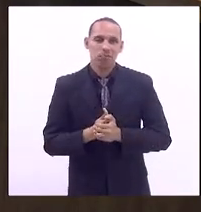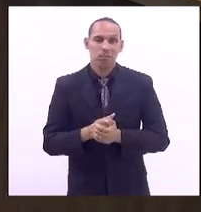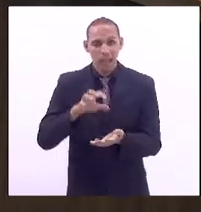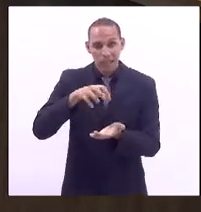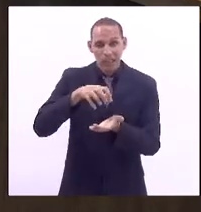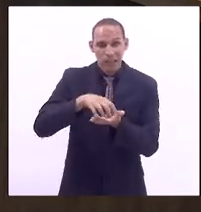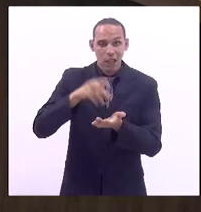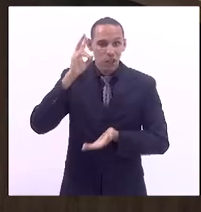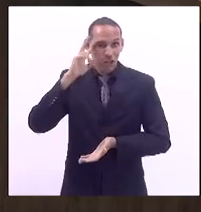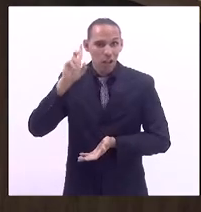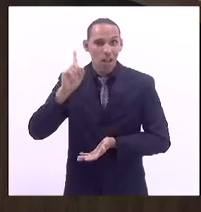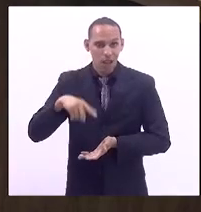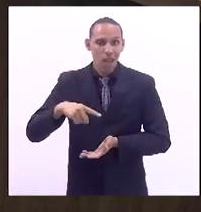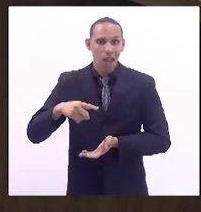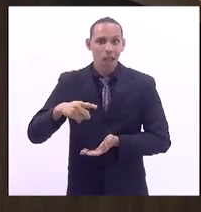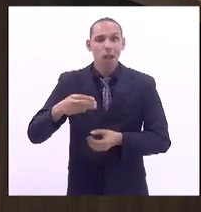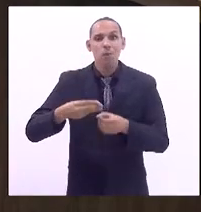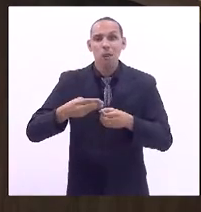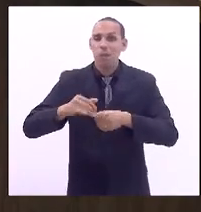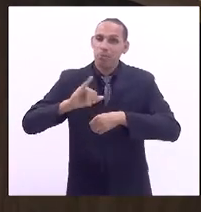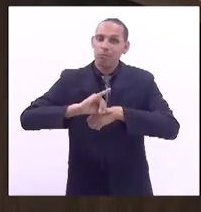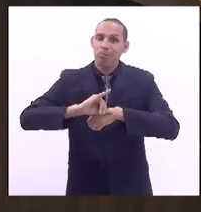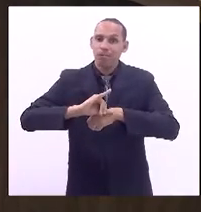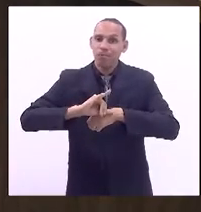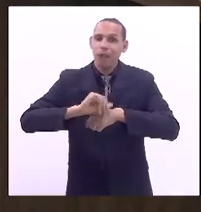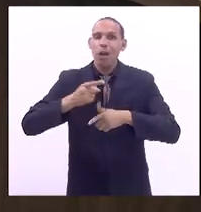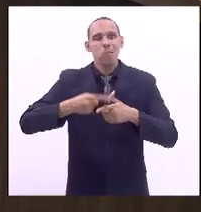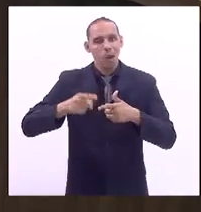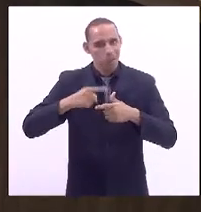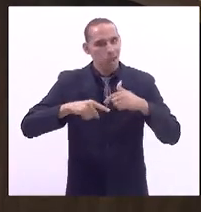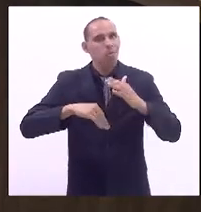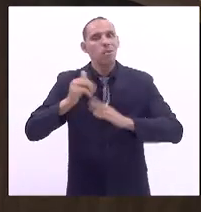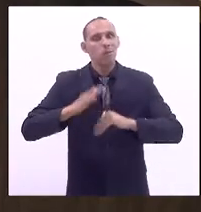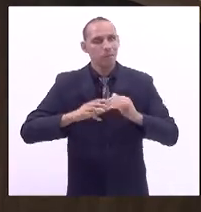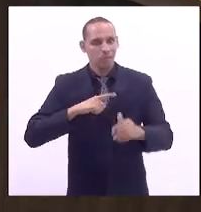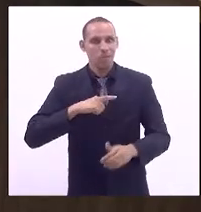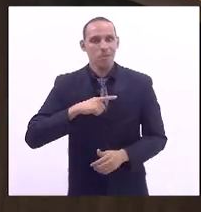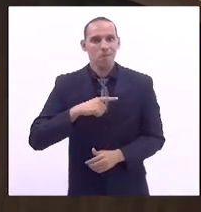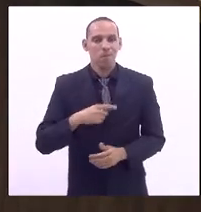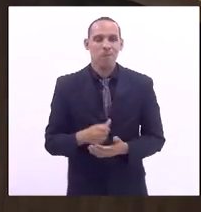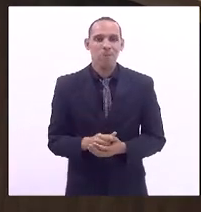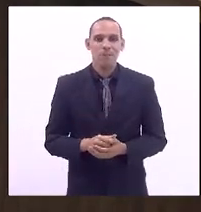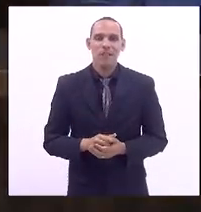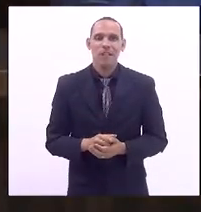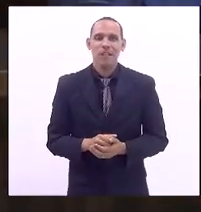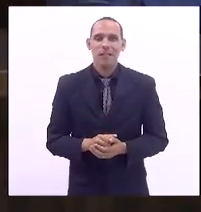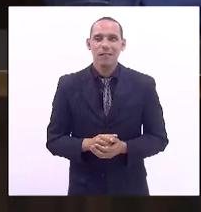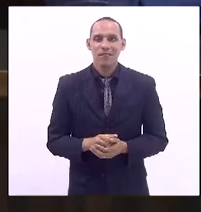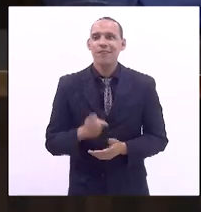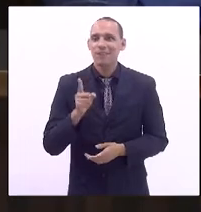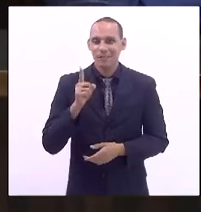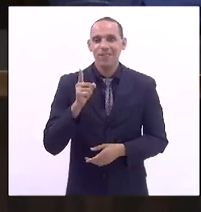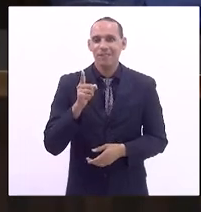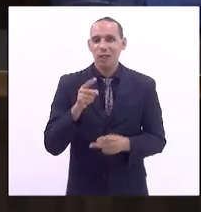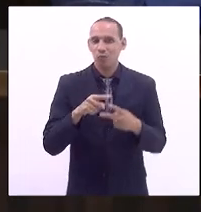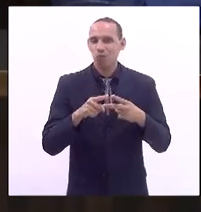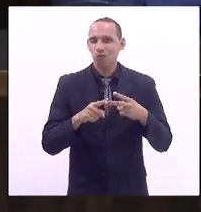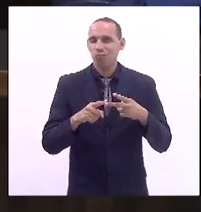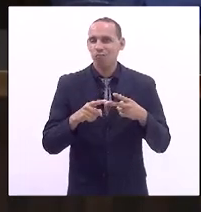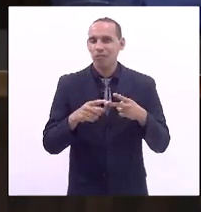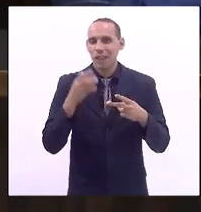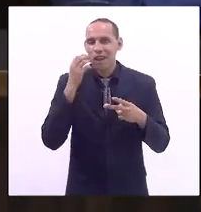centro histórico está no município da capital então tem esse problema de competência Siciliano salvou essa essa parte as duas